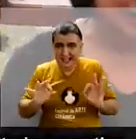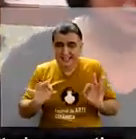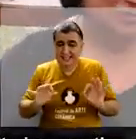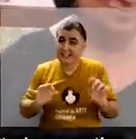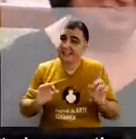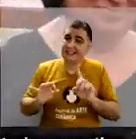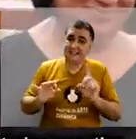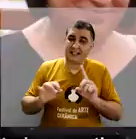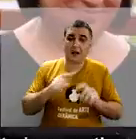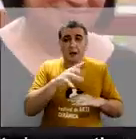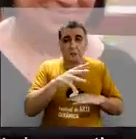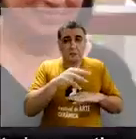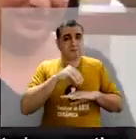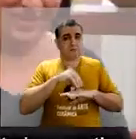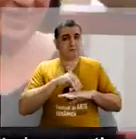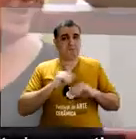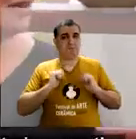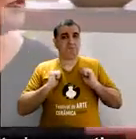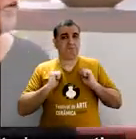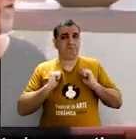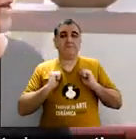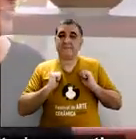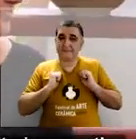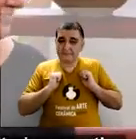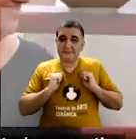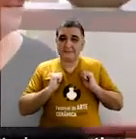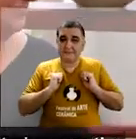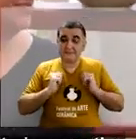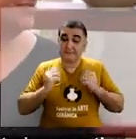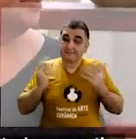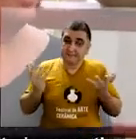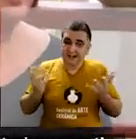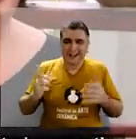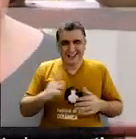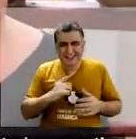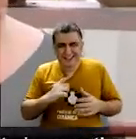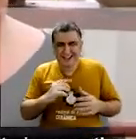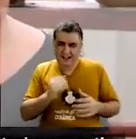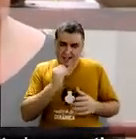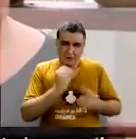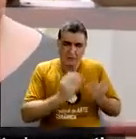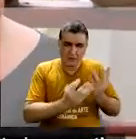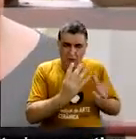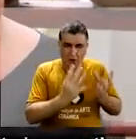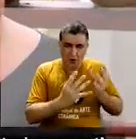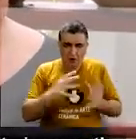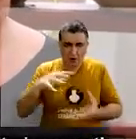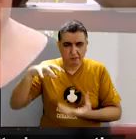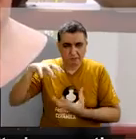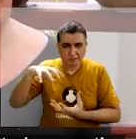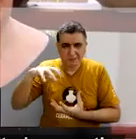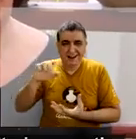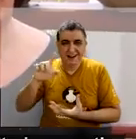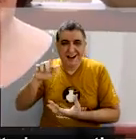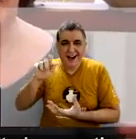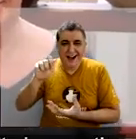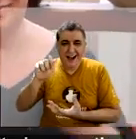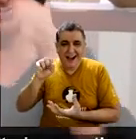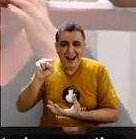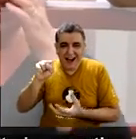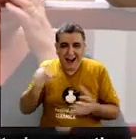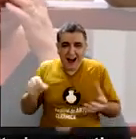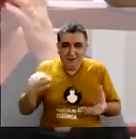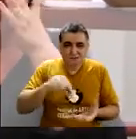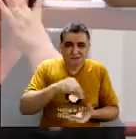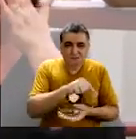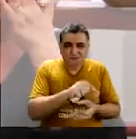no gato. Então, mais ou menos assim, você tem um forno, a gente tem um forno a gás que no começo eu tive um pouco de